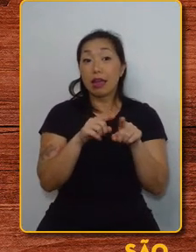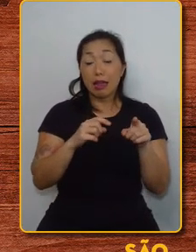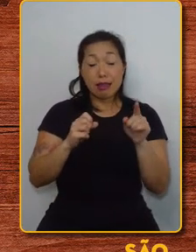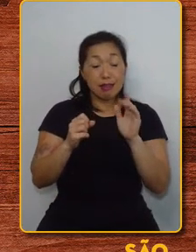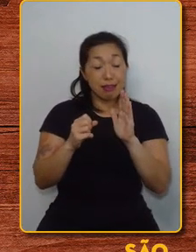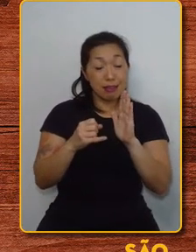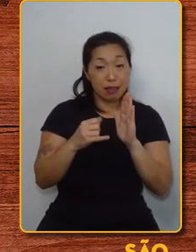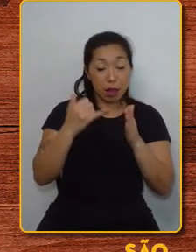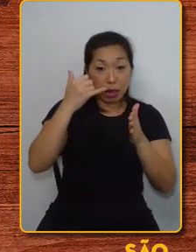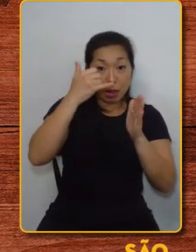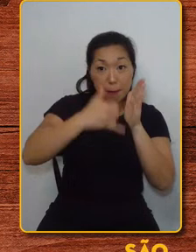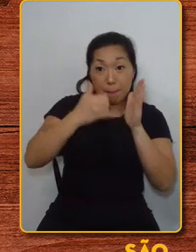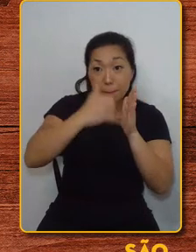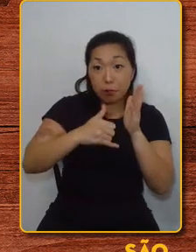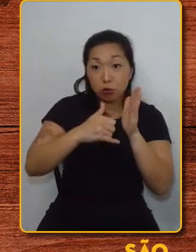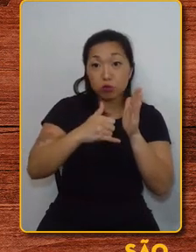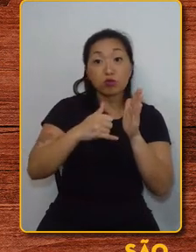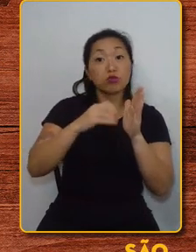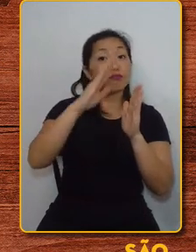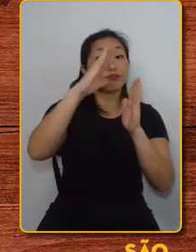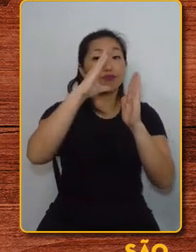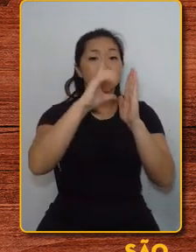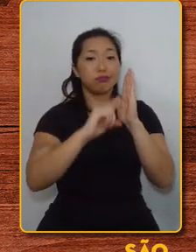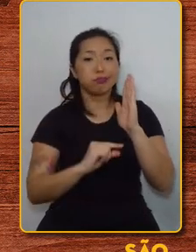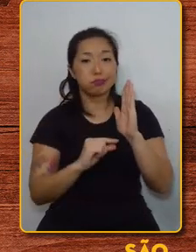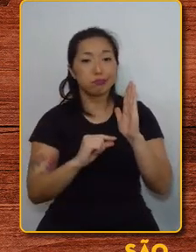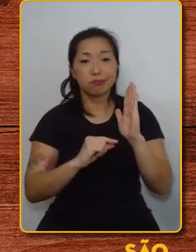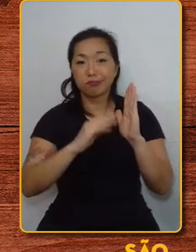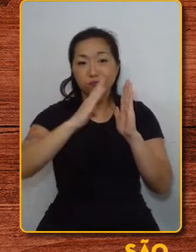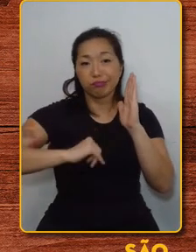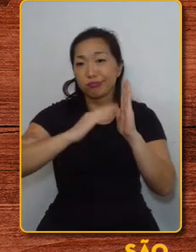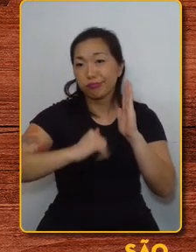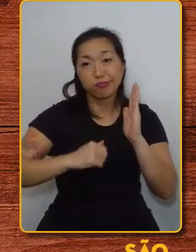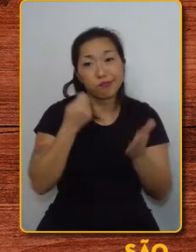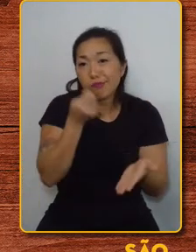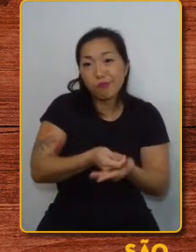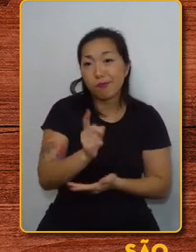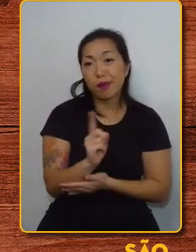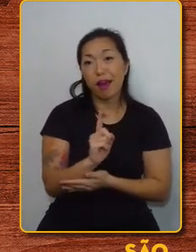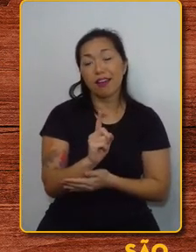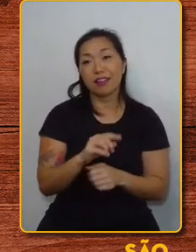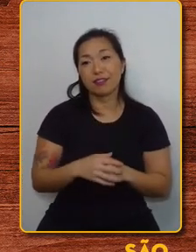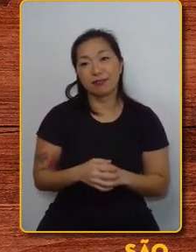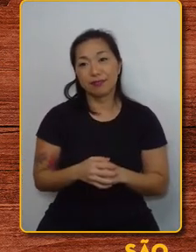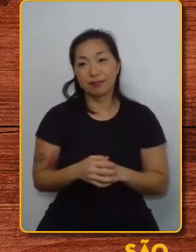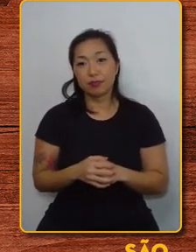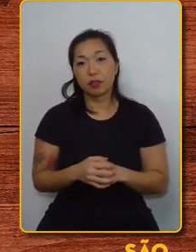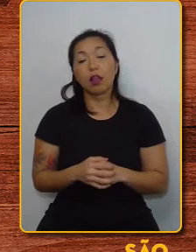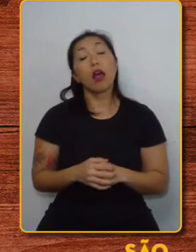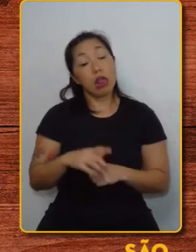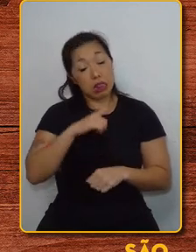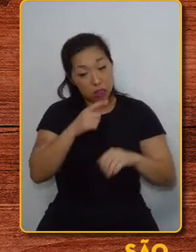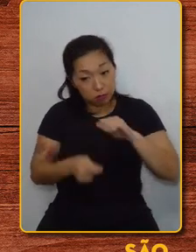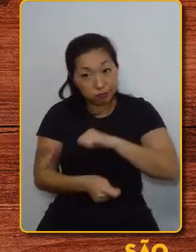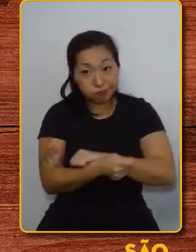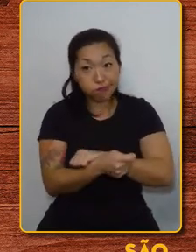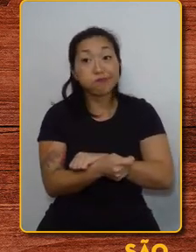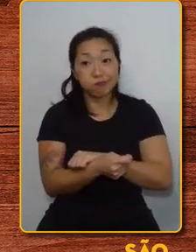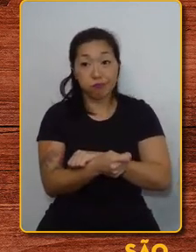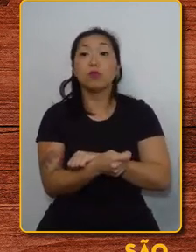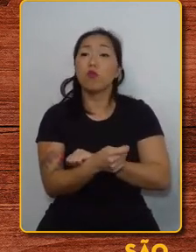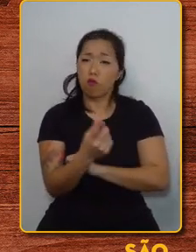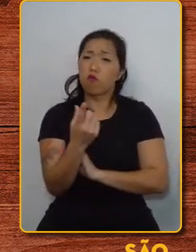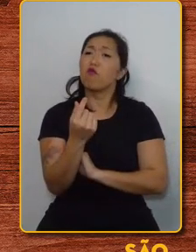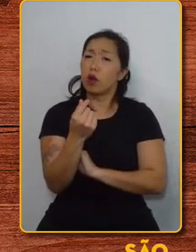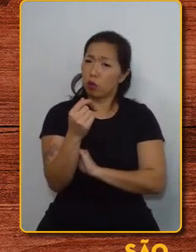a famosa Lei Candir. Então, ou seja, por mais que nós investimos um valor razoável no plano safra, que já está aproximadamente em